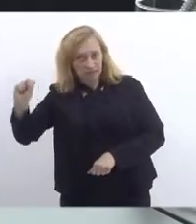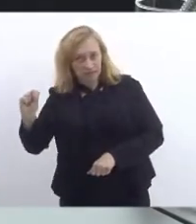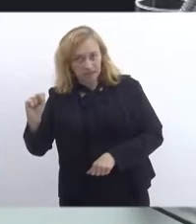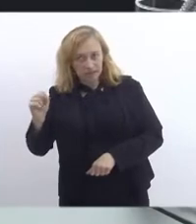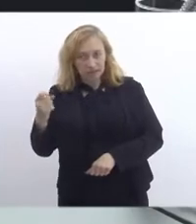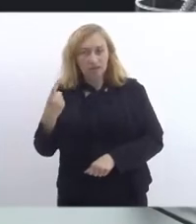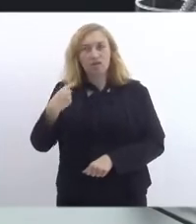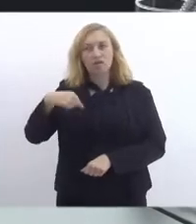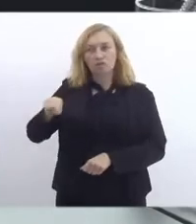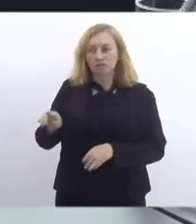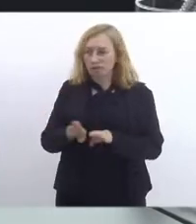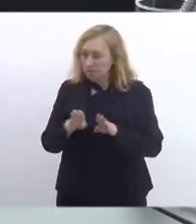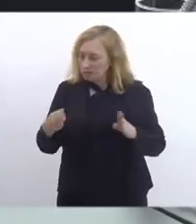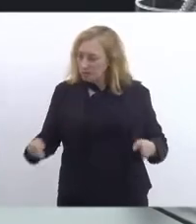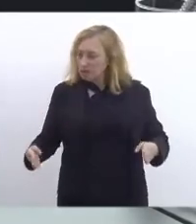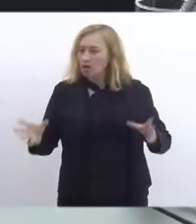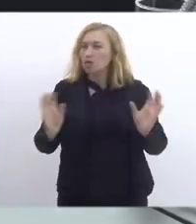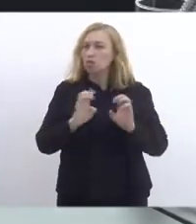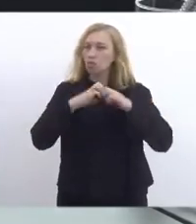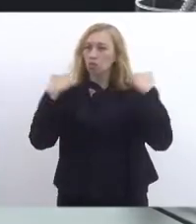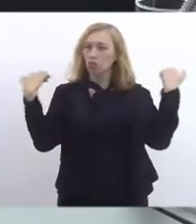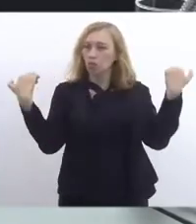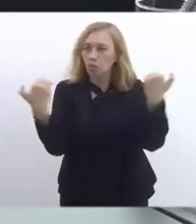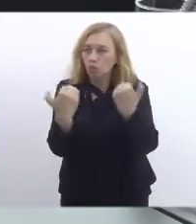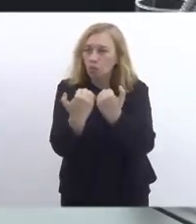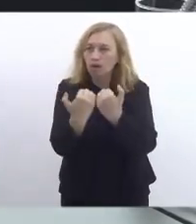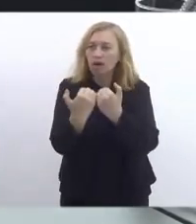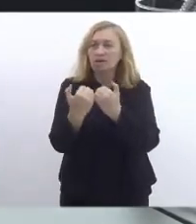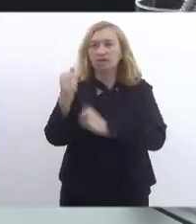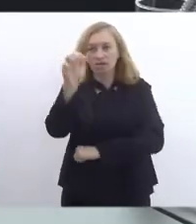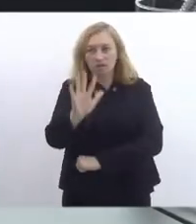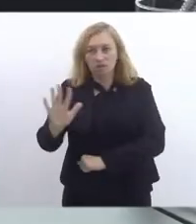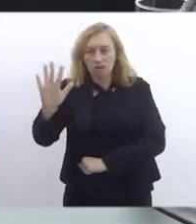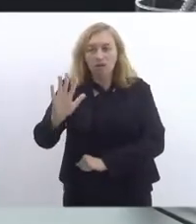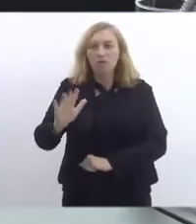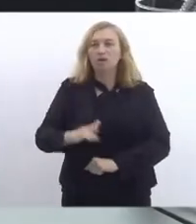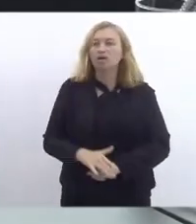das mesas, um congresso nacional, sobre